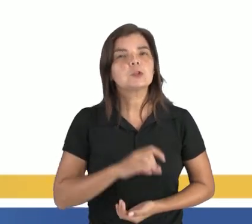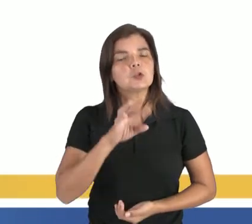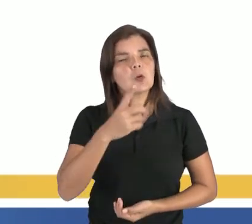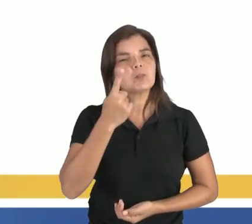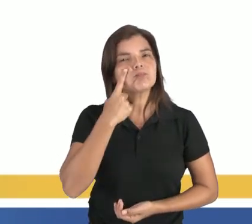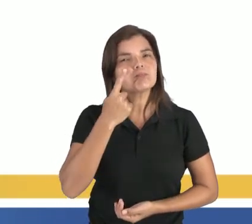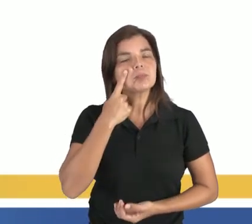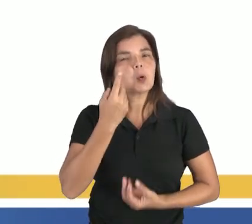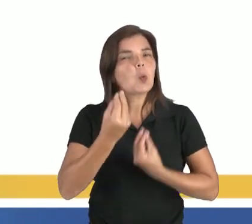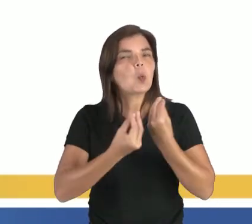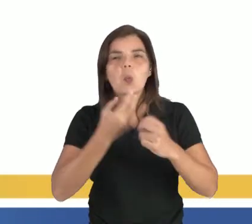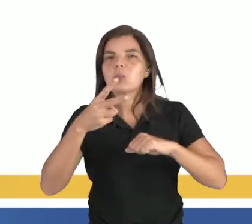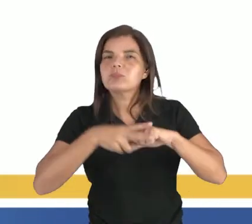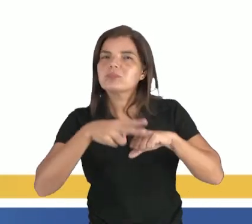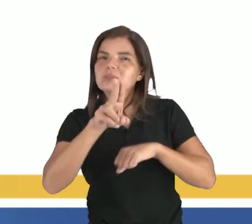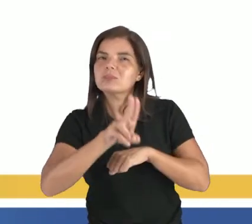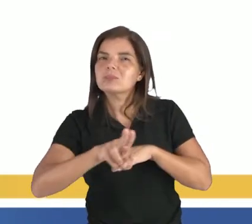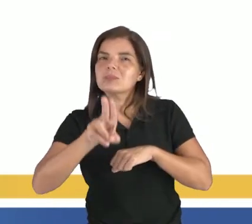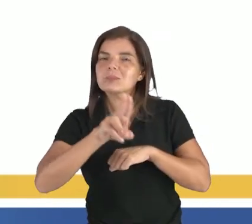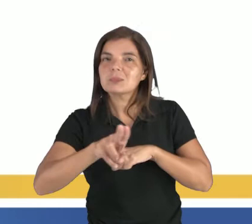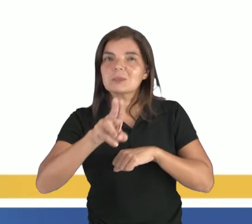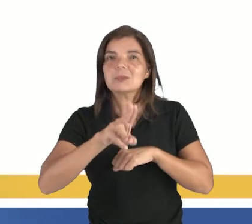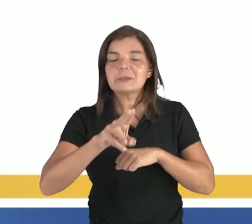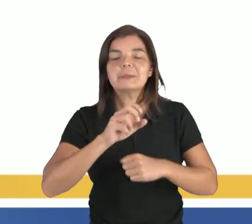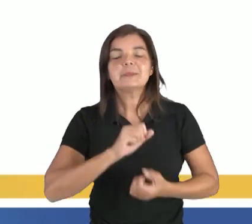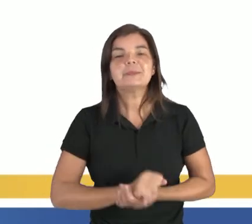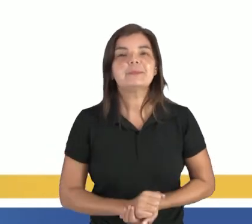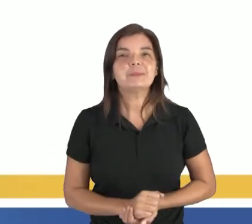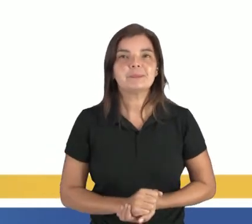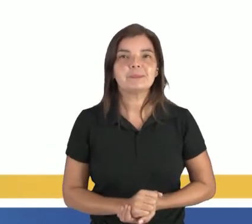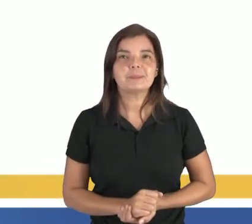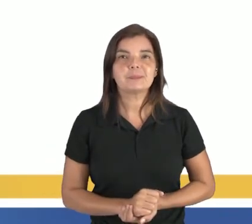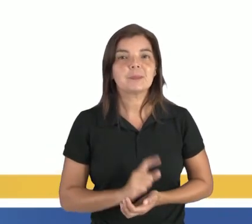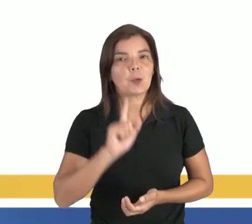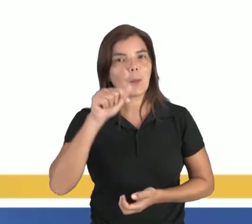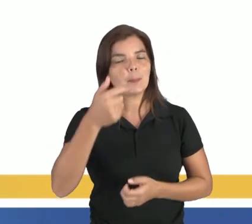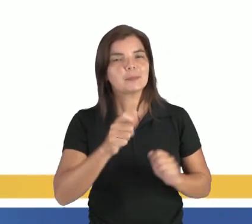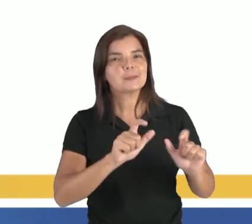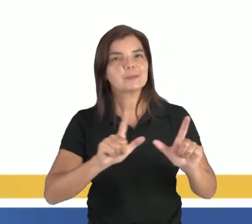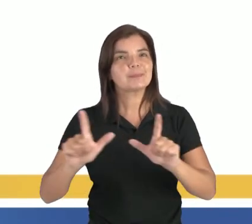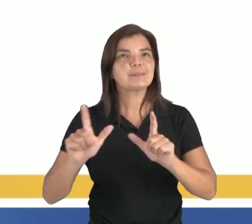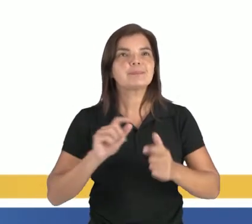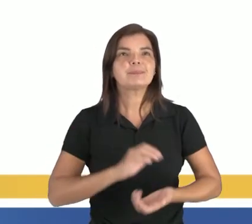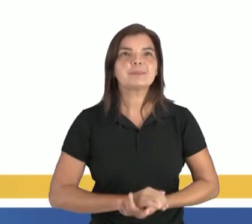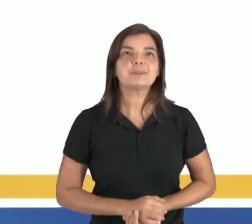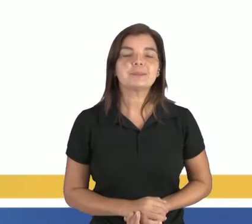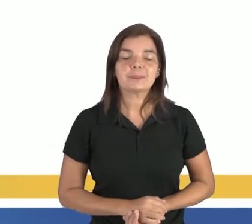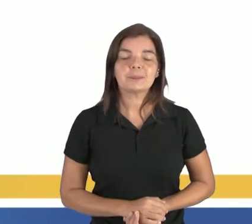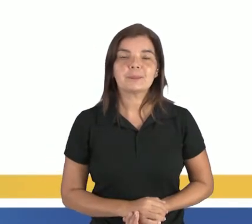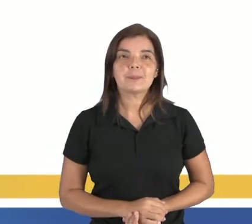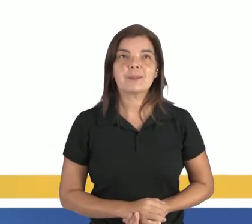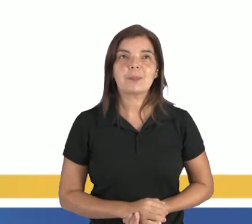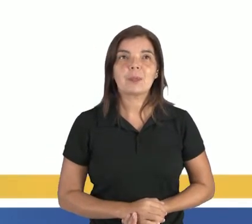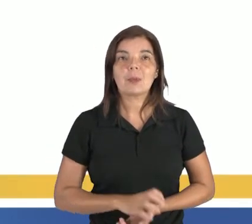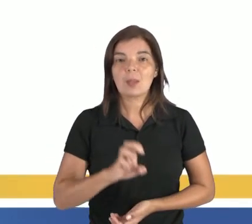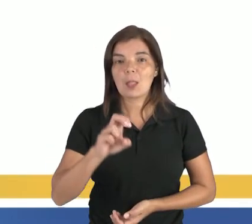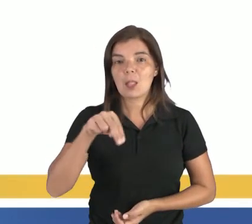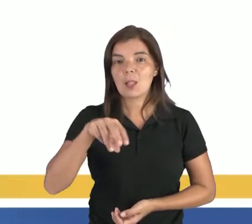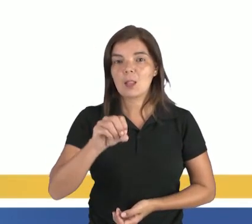Sobre a posição desses verbos, teacher, vamos ver nos next slide, no próximo slide.